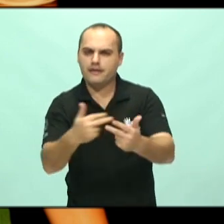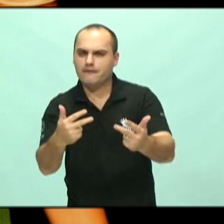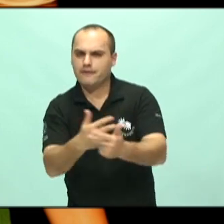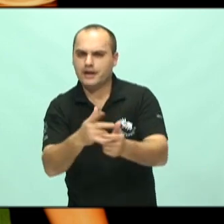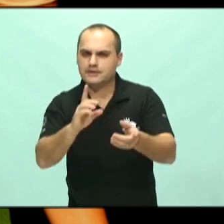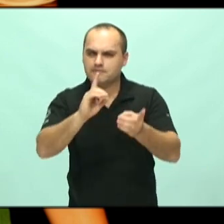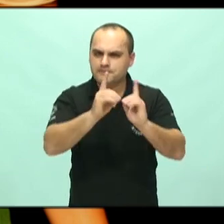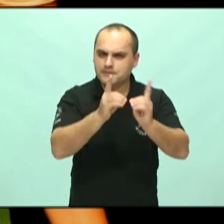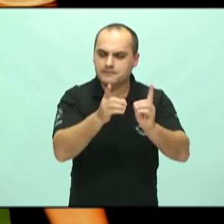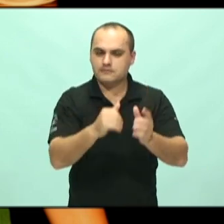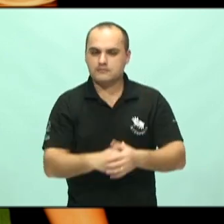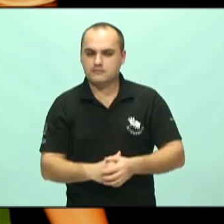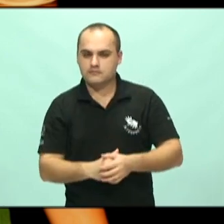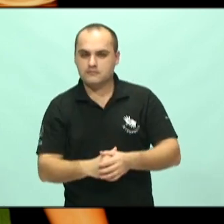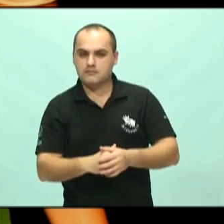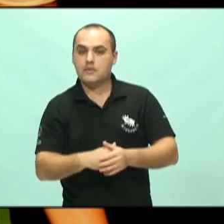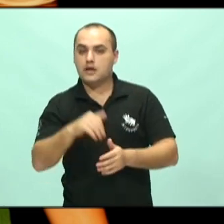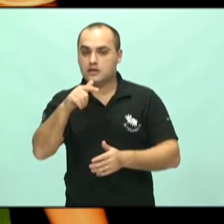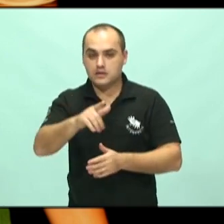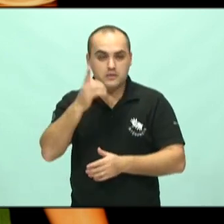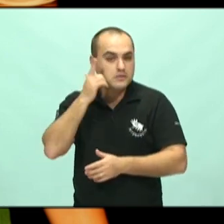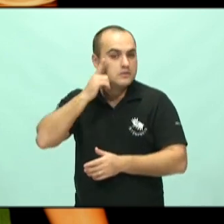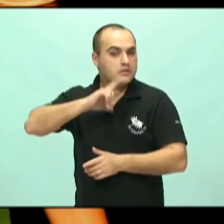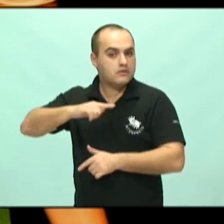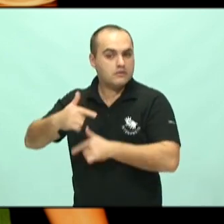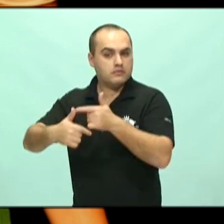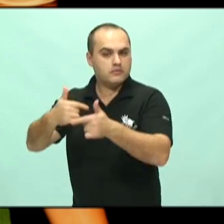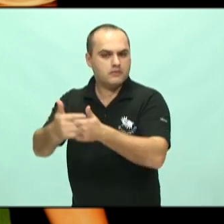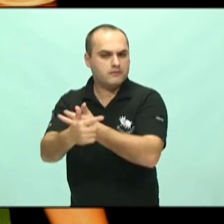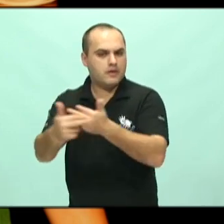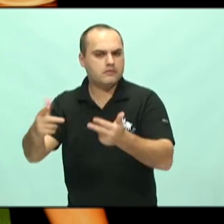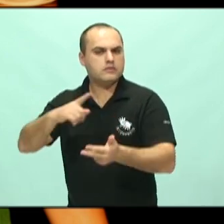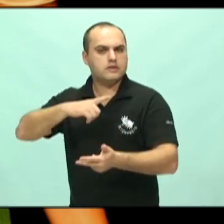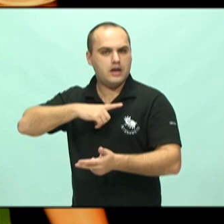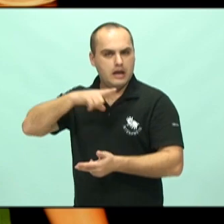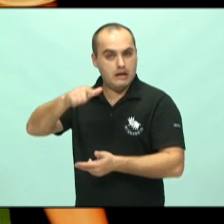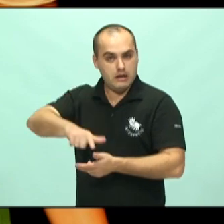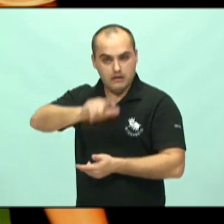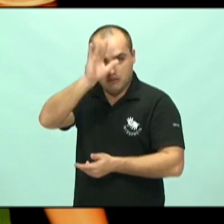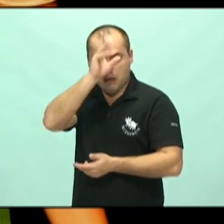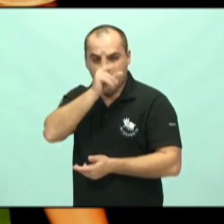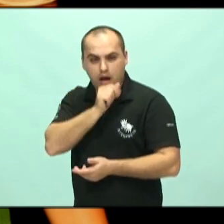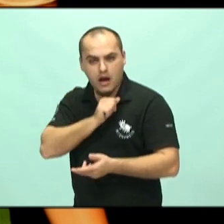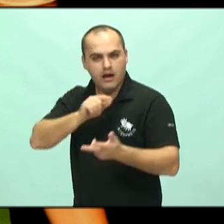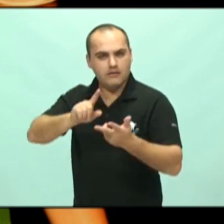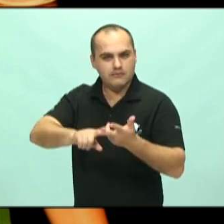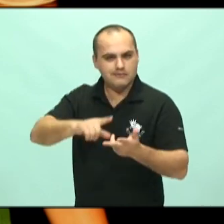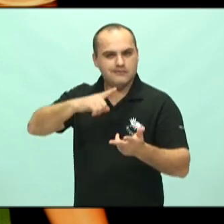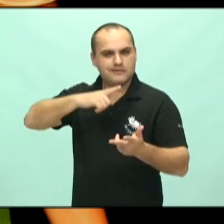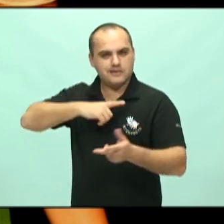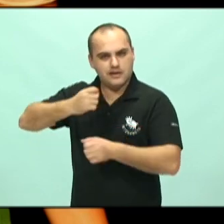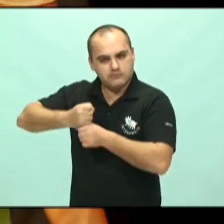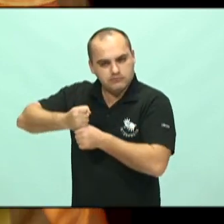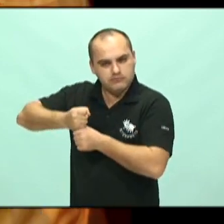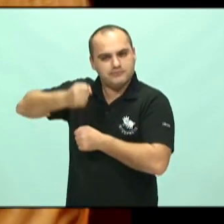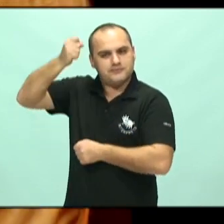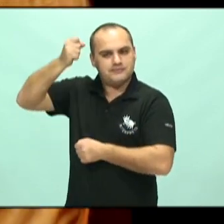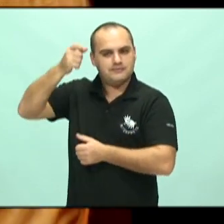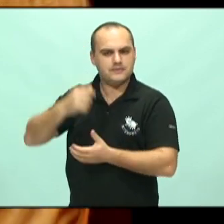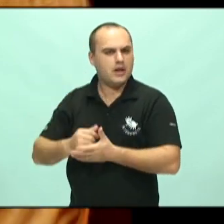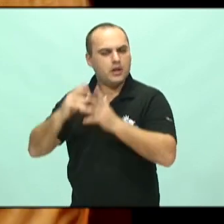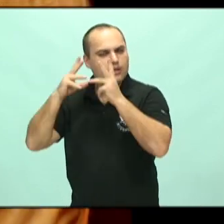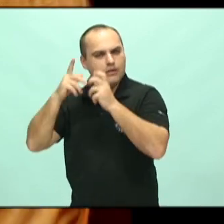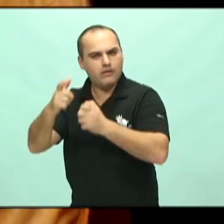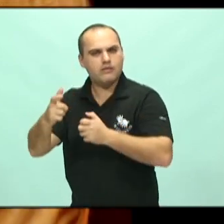técnica de manipulação de objetos. Como a gente pode ver ali, tem o galo, tem sombrinha. Então, toda a brincadeira da